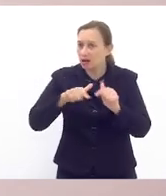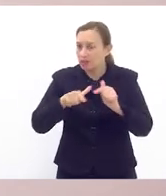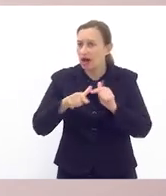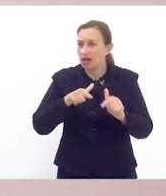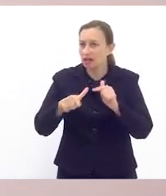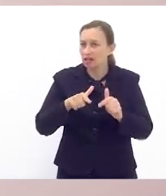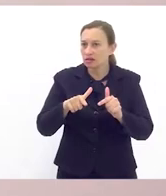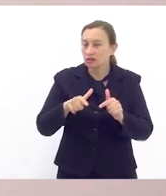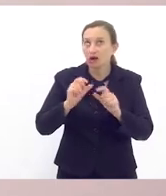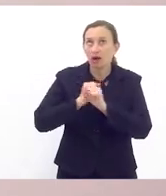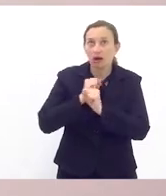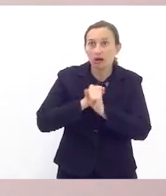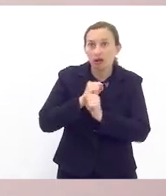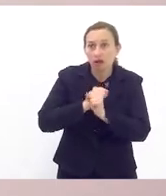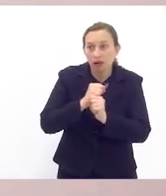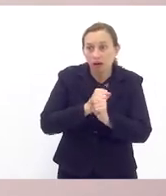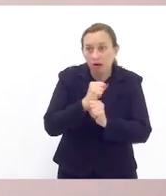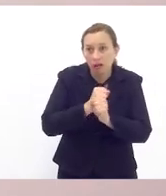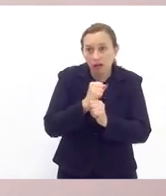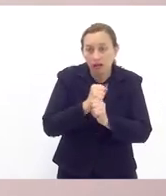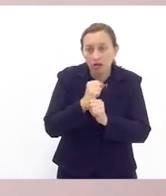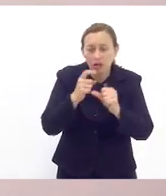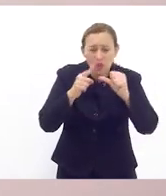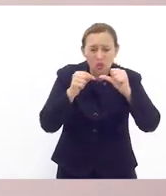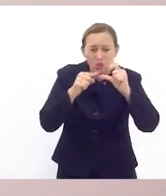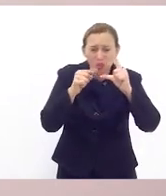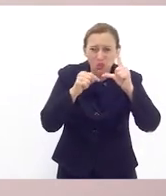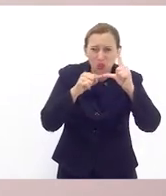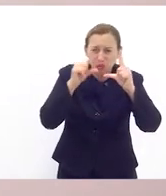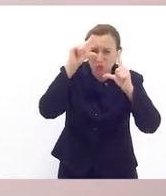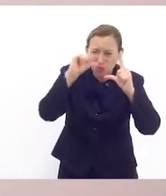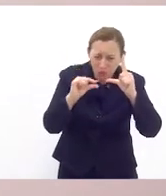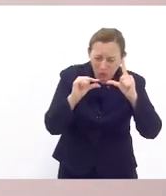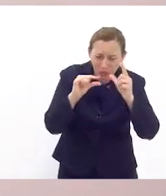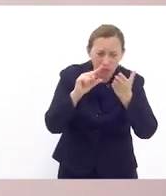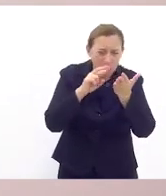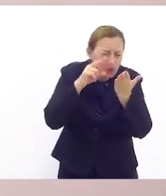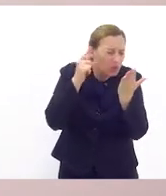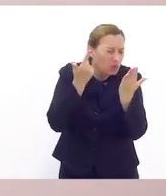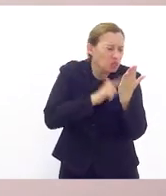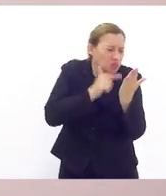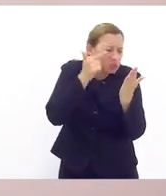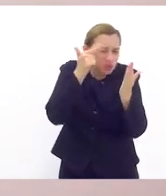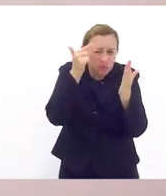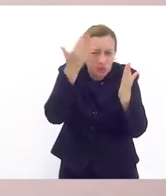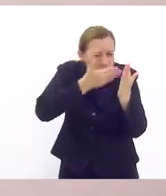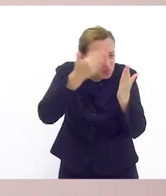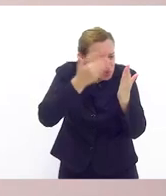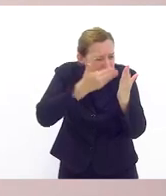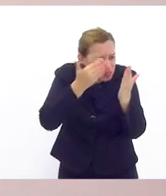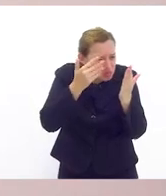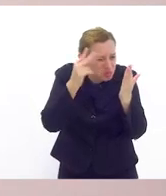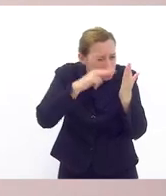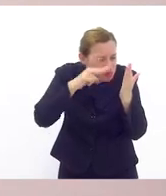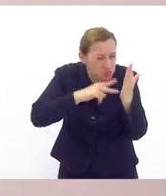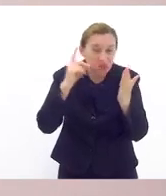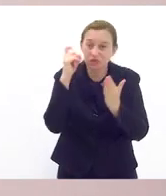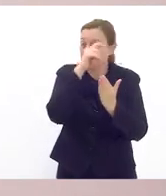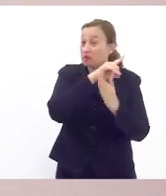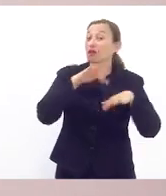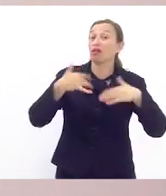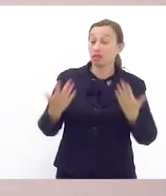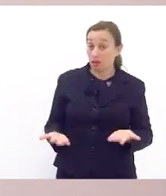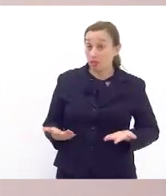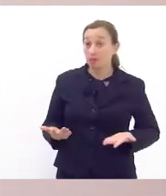função há muitos anos eu ainda tenho dificuldade de fazer a leitura da conta para entender a demanda do Consumidor é muito difícil então